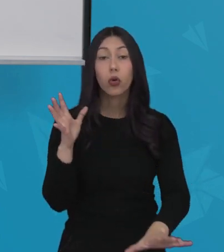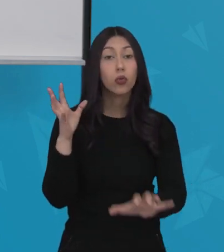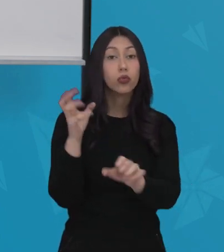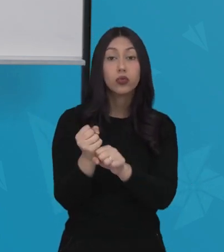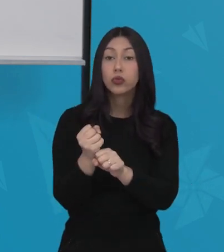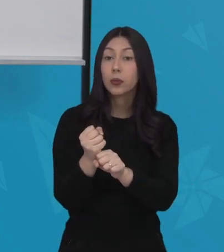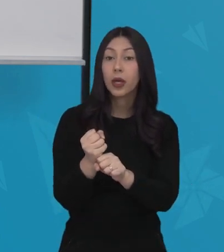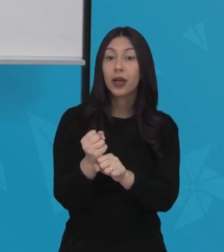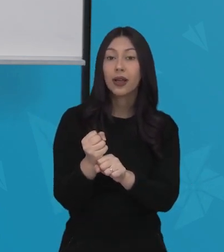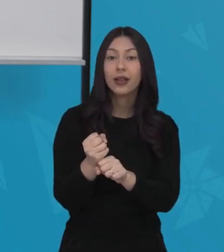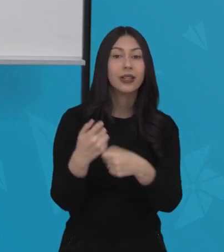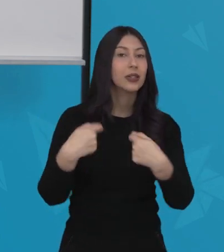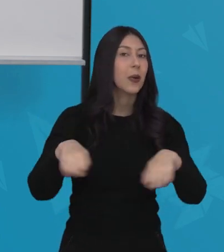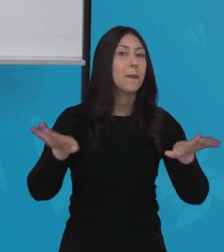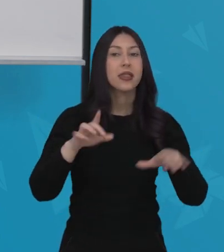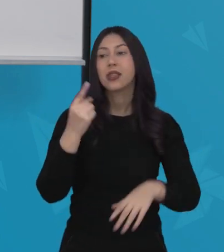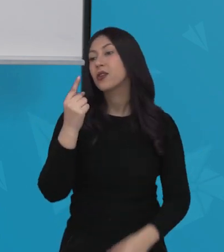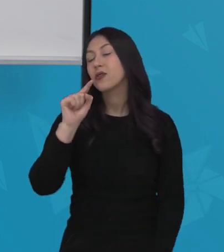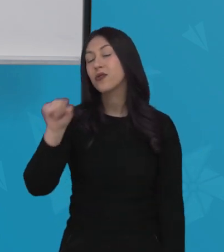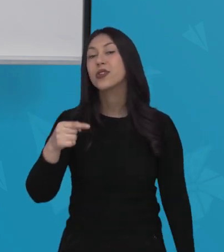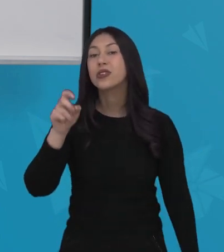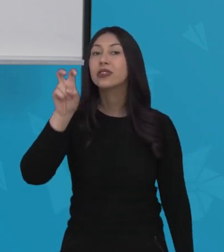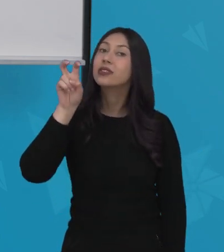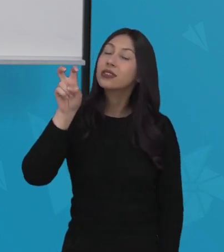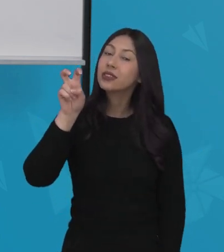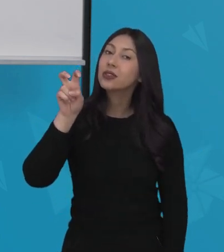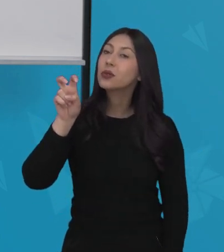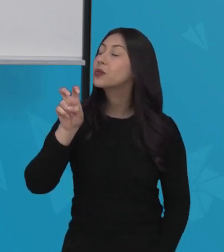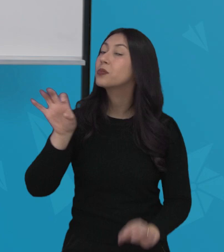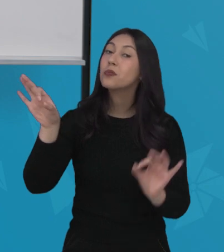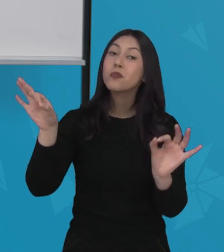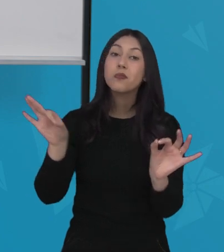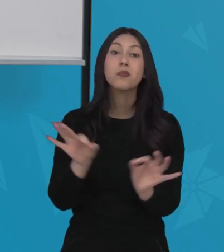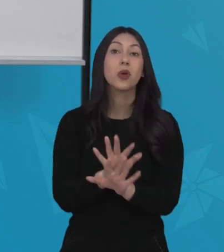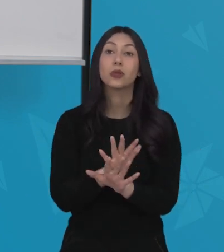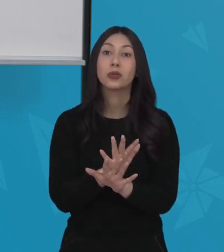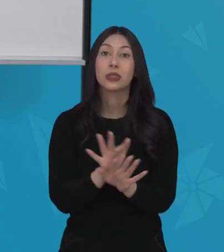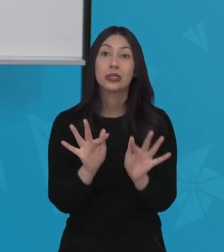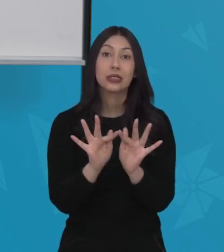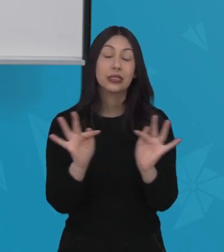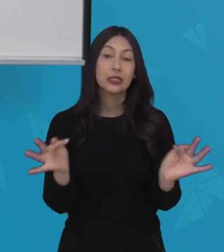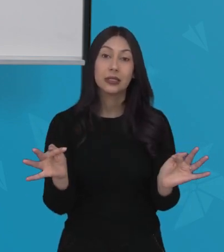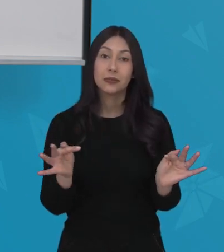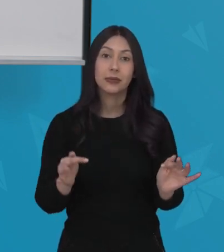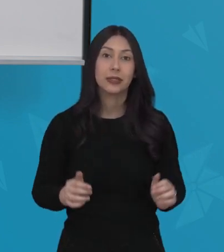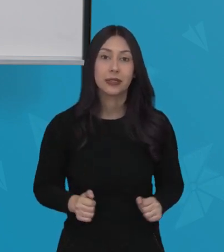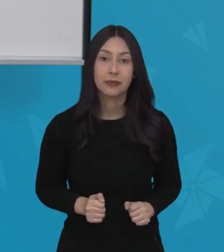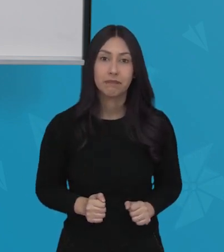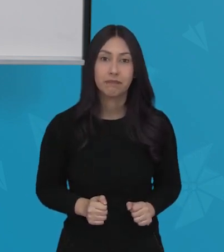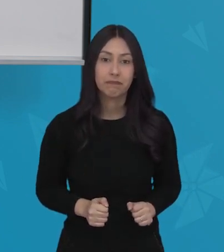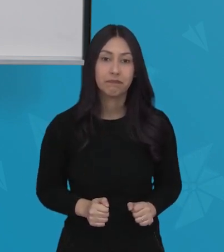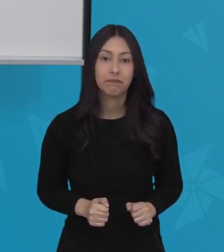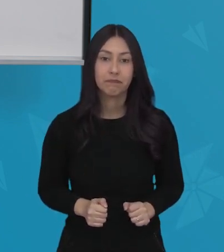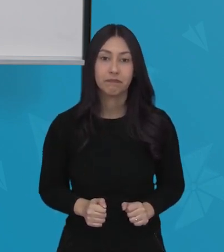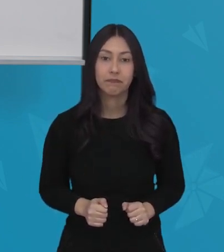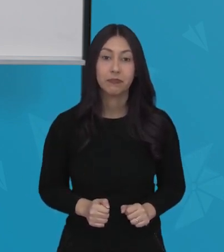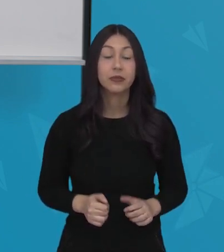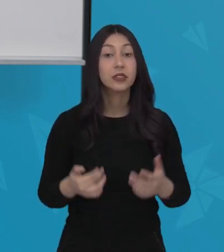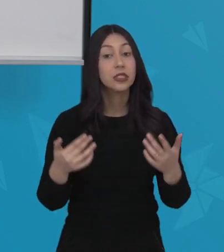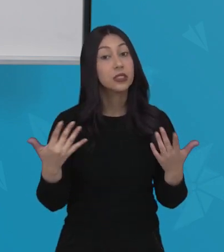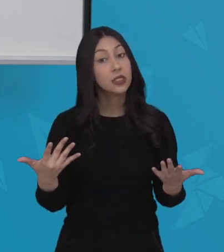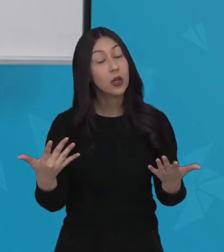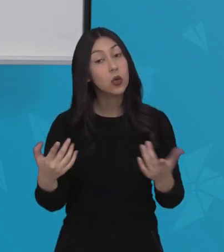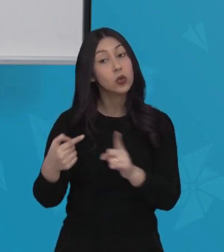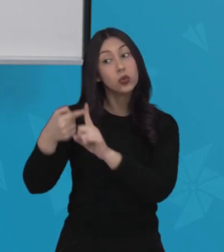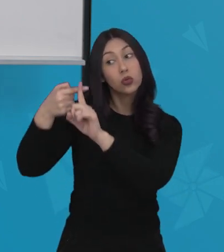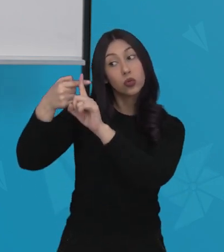15 com o 3, e não o 1,5, que era só você ter a dimensão da ordem que você estava trabalhando. Tranquilo? Então, para